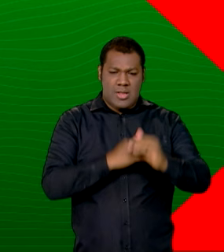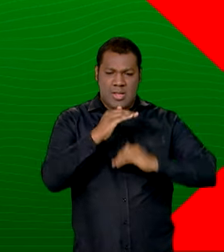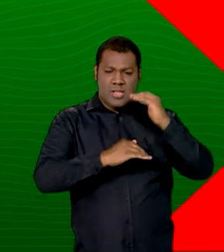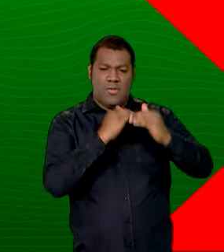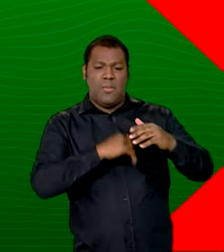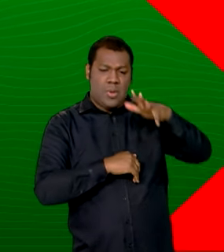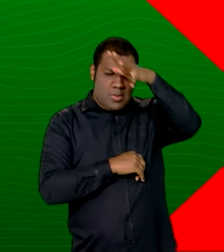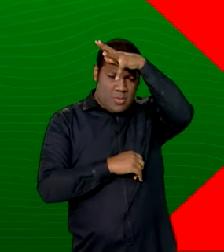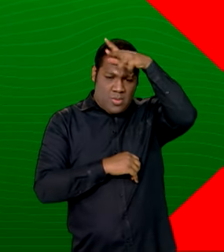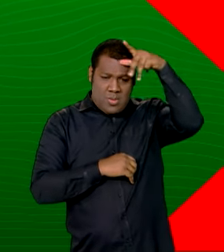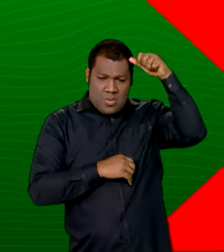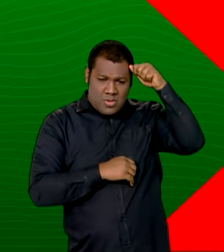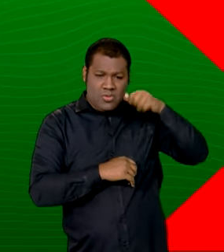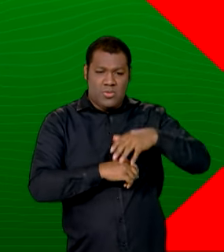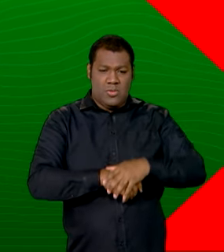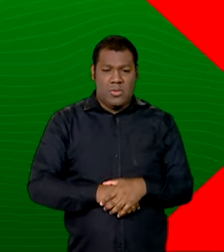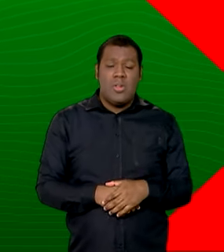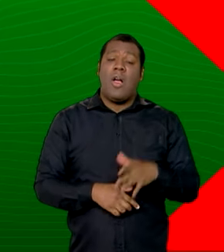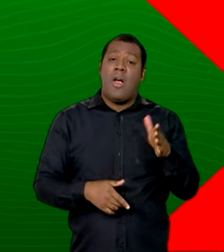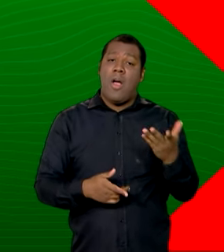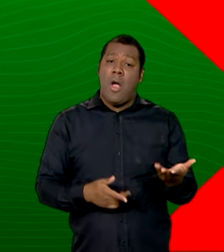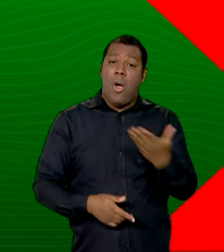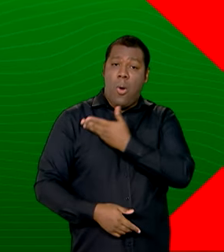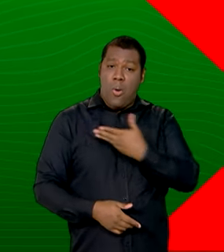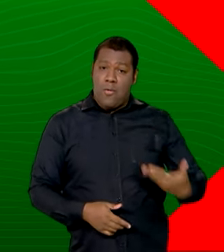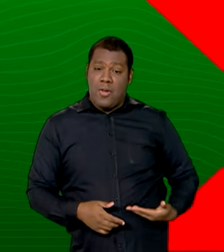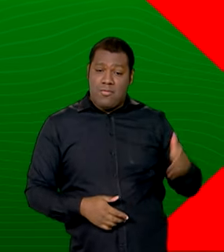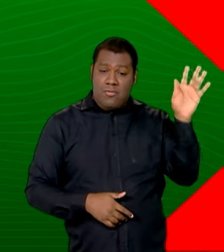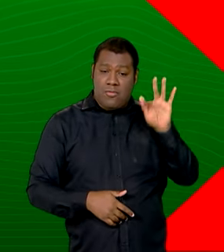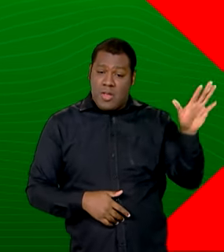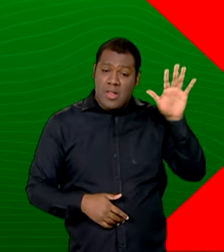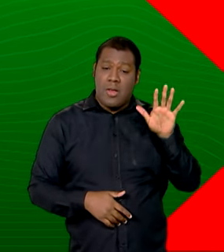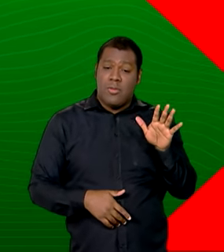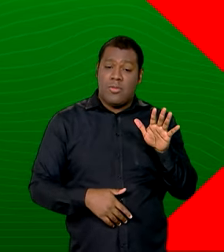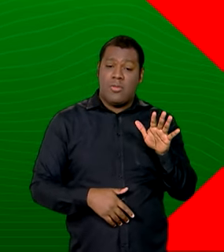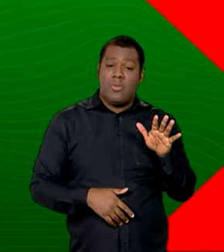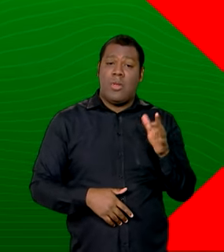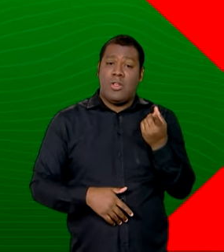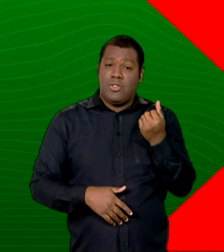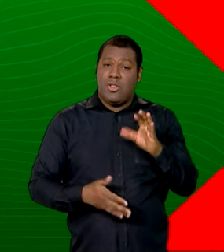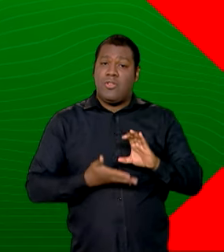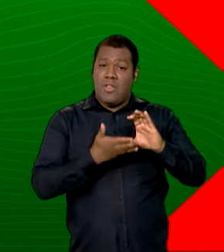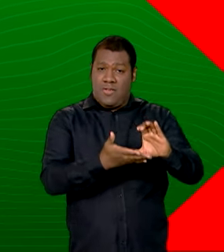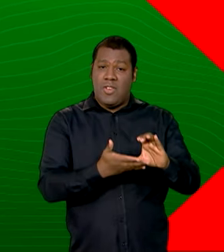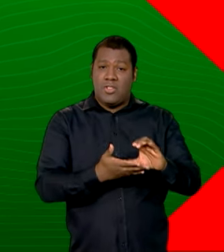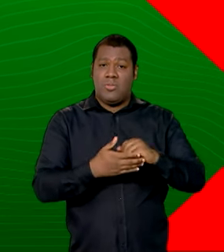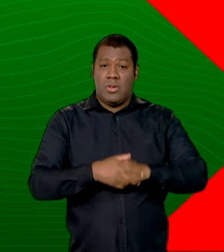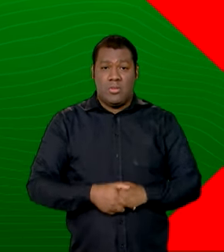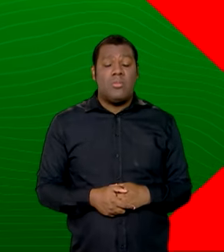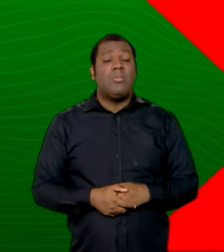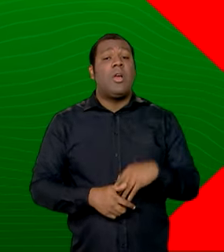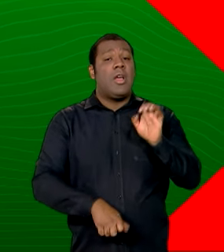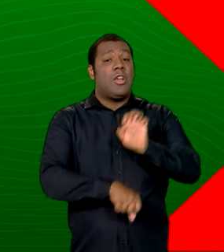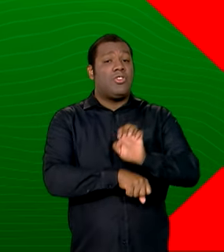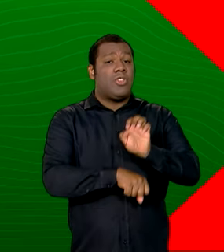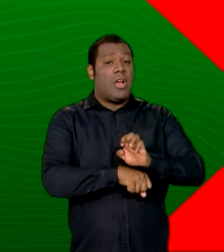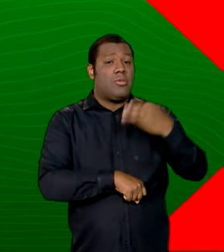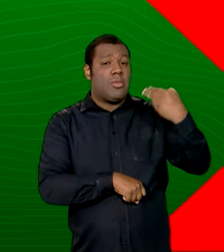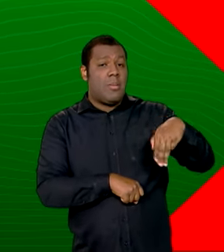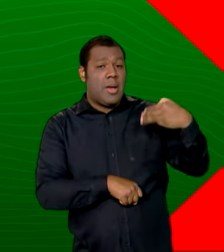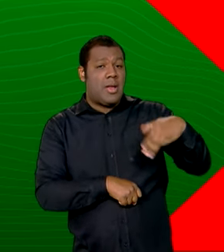Ministro os investimentos que estão programados para Amazônia Legal o Maranhão vai receber em torno de 94